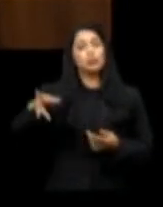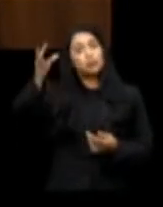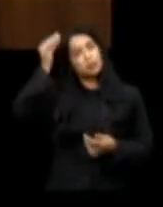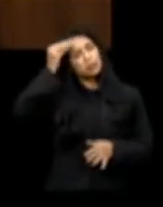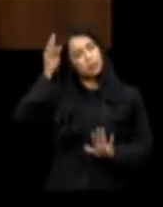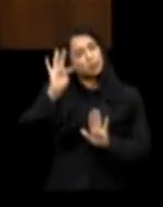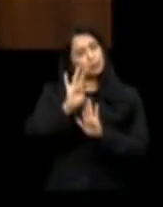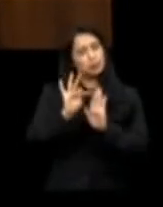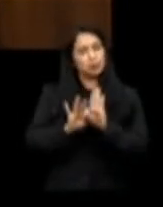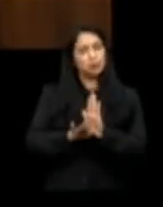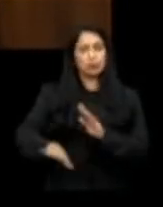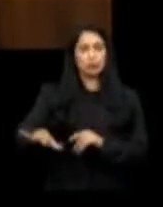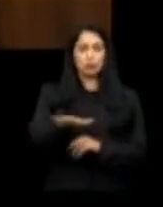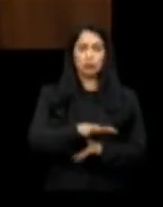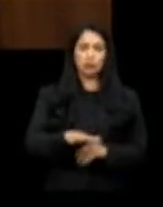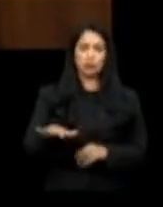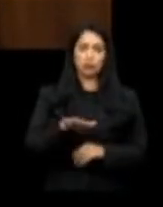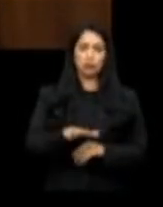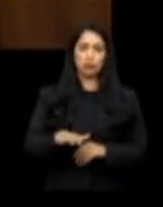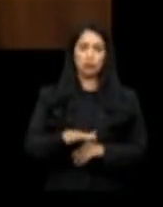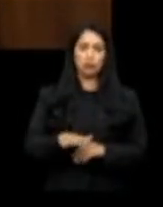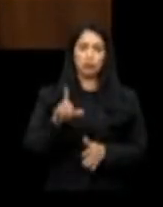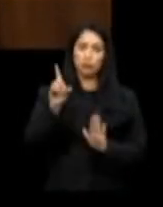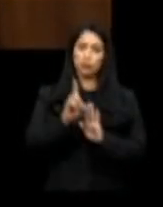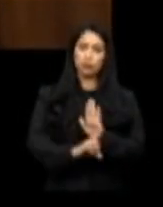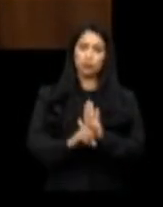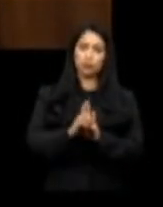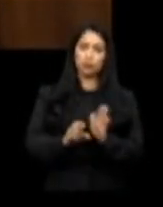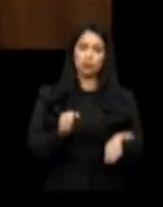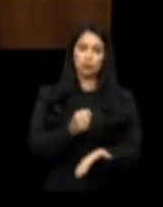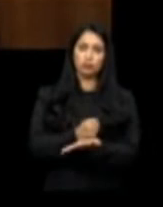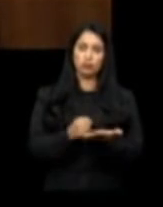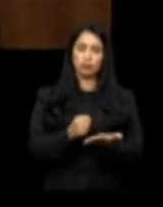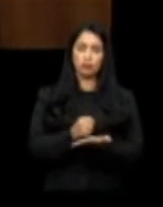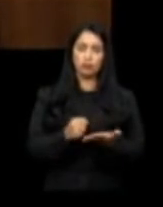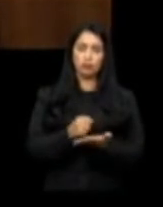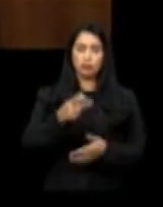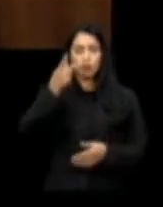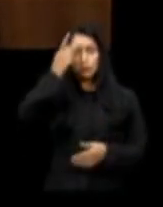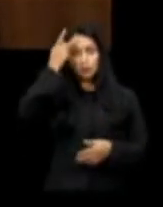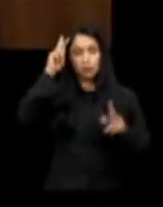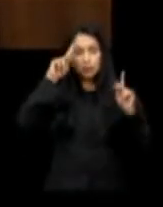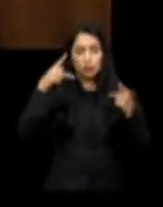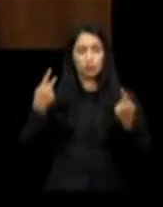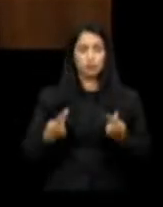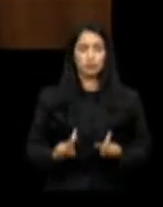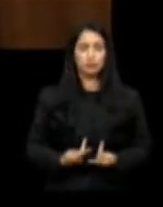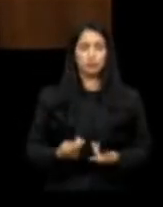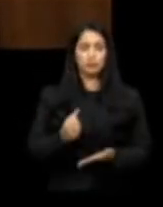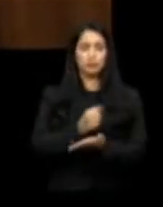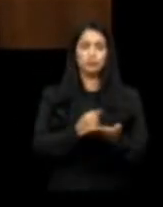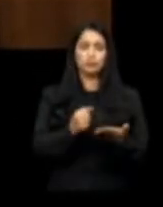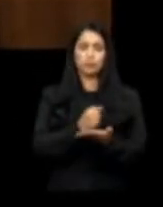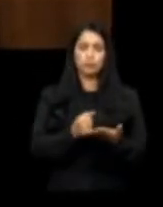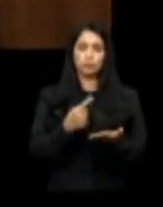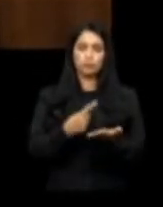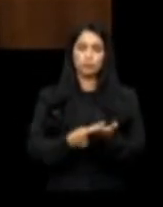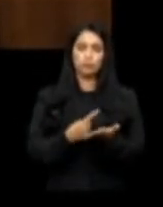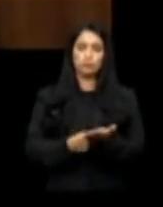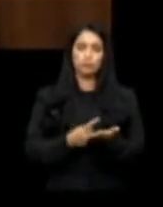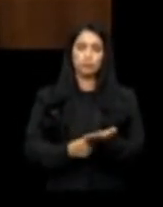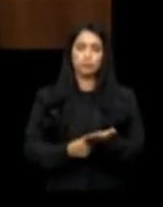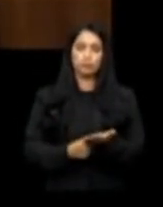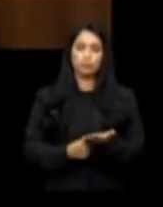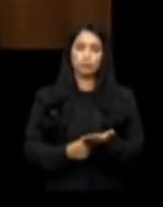texto constitucional lastreada no direito fundamental à dignidade da pessoa humana, na concretização do compromisso permanente de renovação